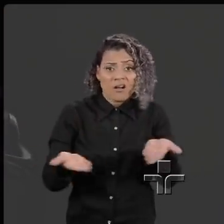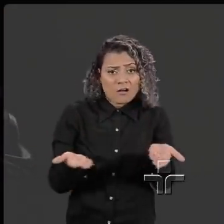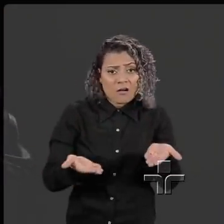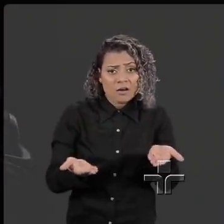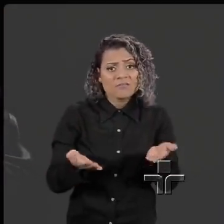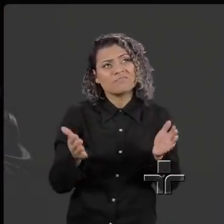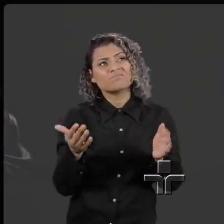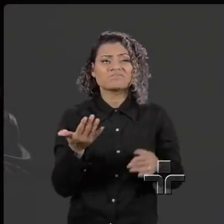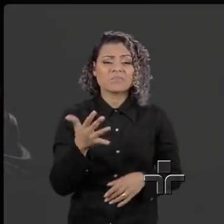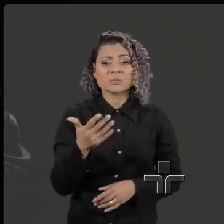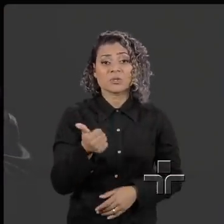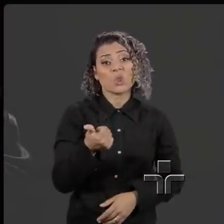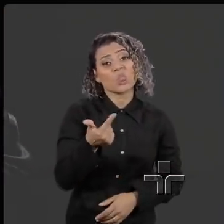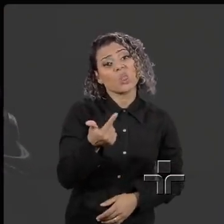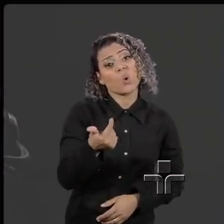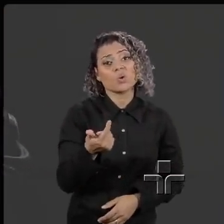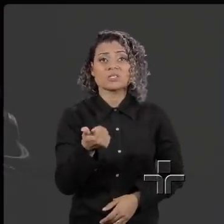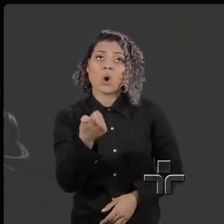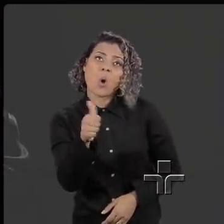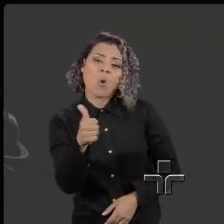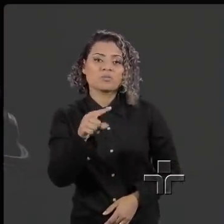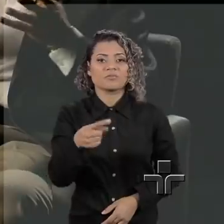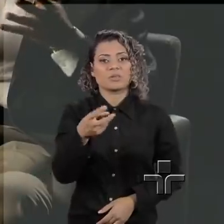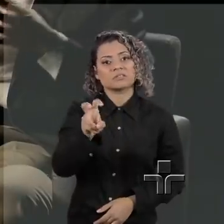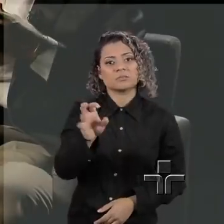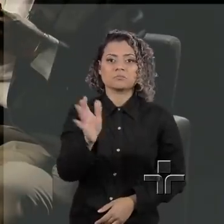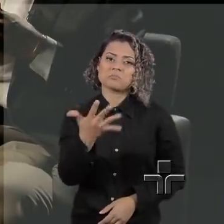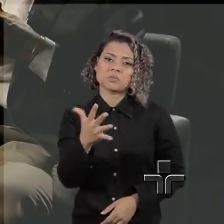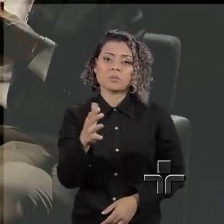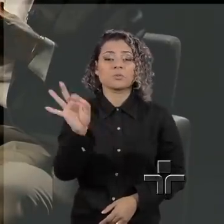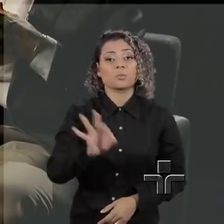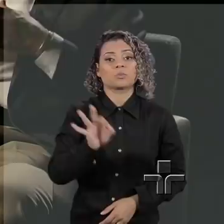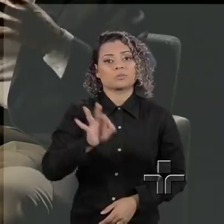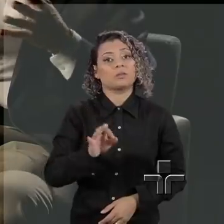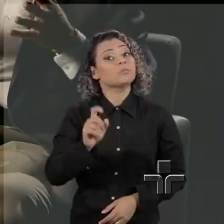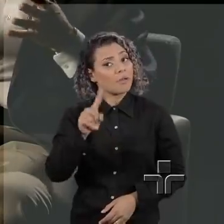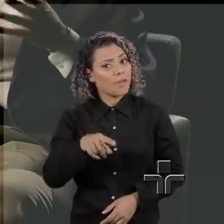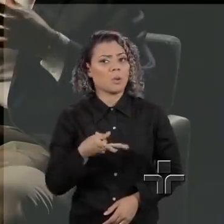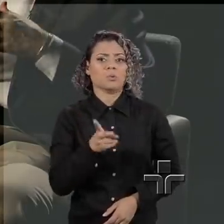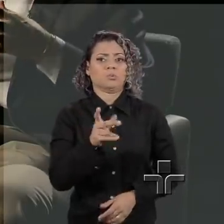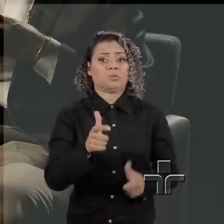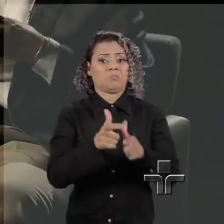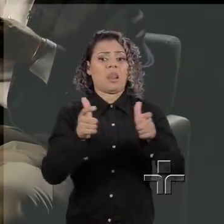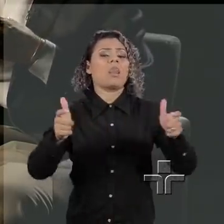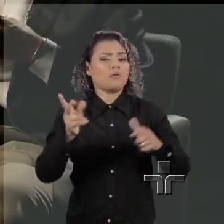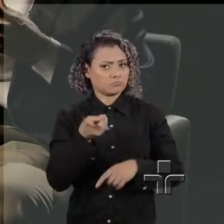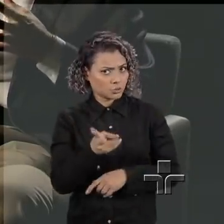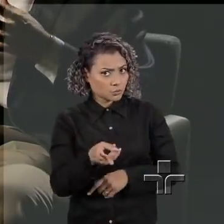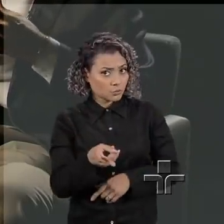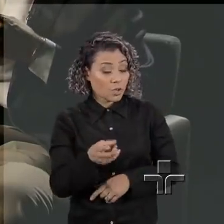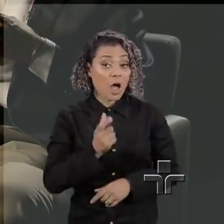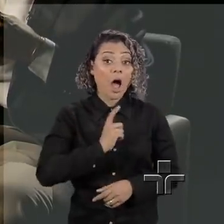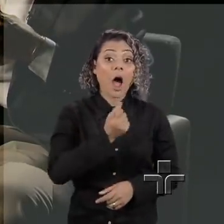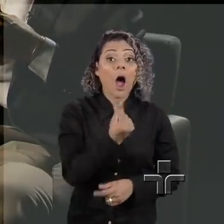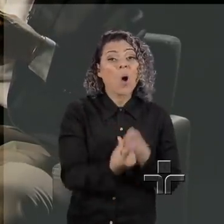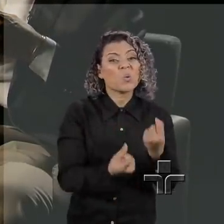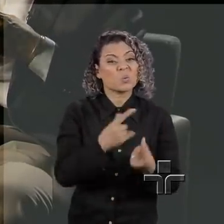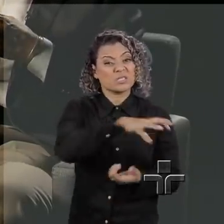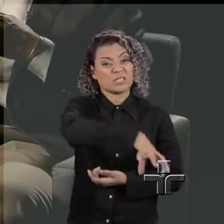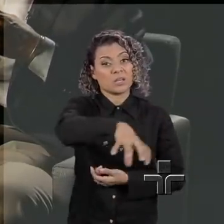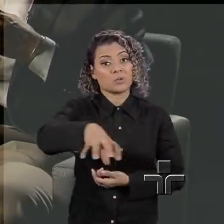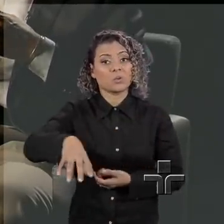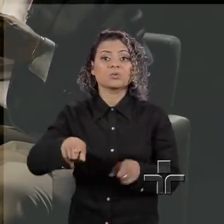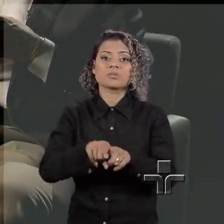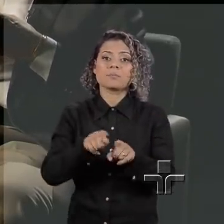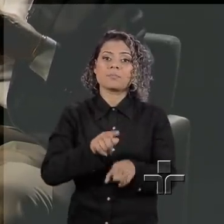com algo próximo de 12%, 11,5%, 12%, segue sendo bastante alto. Alguns setores surpreenderam positivamente, principalmente a área